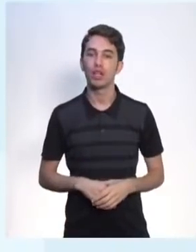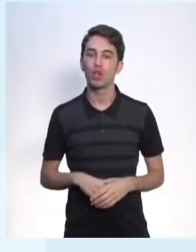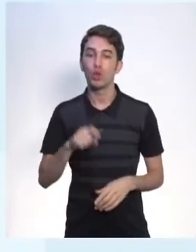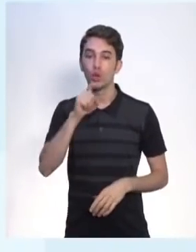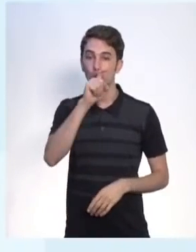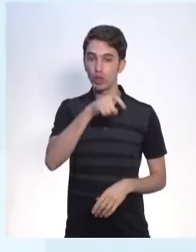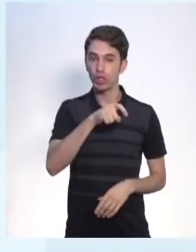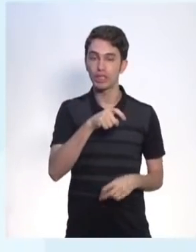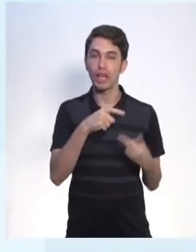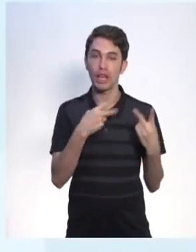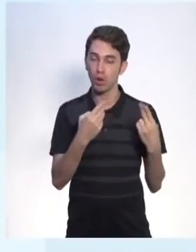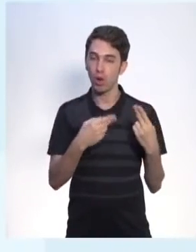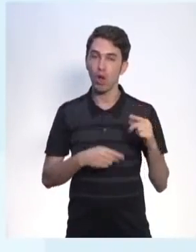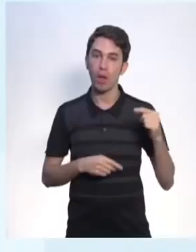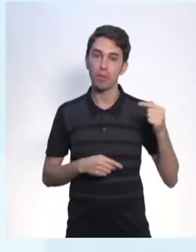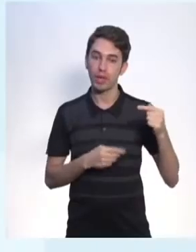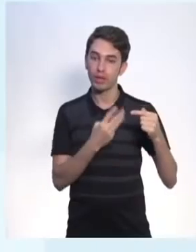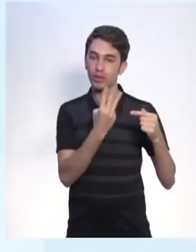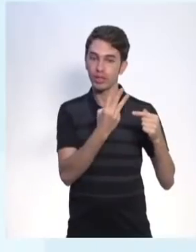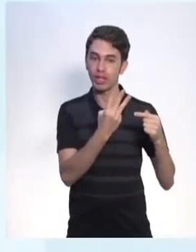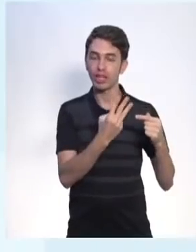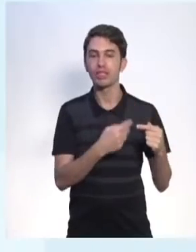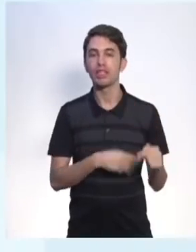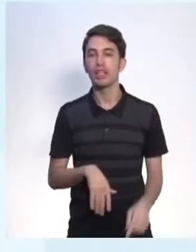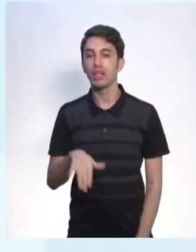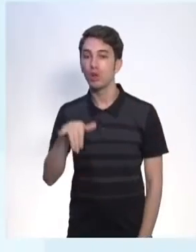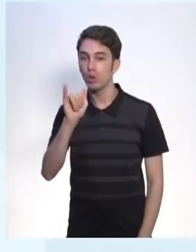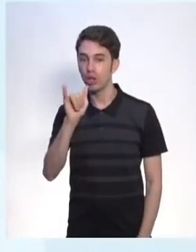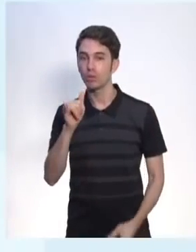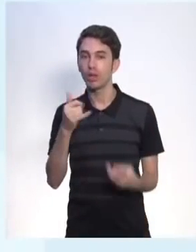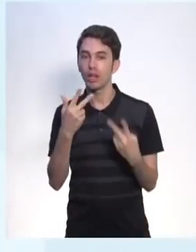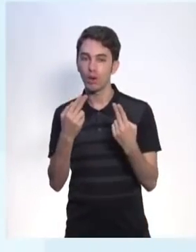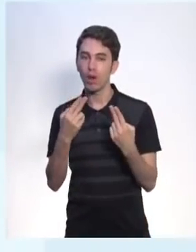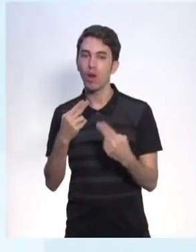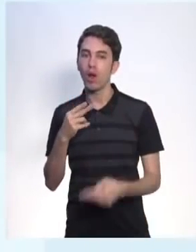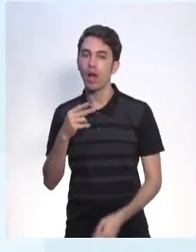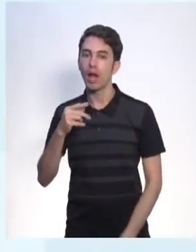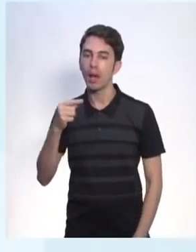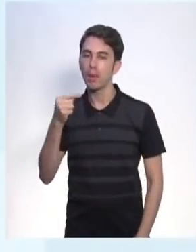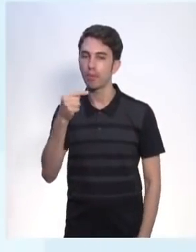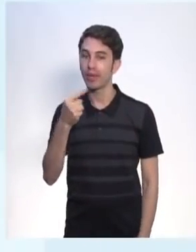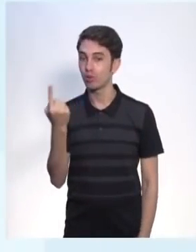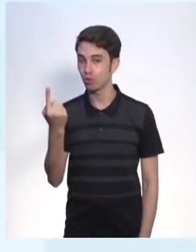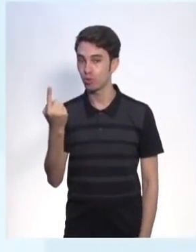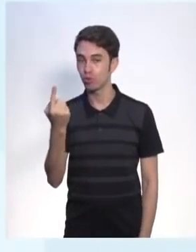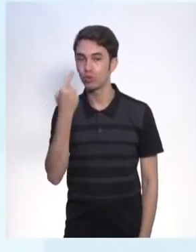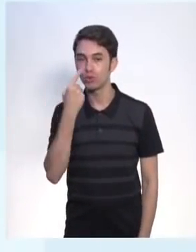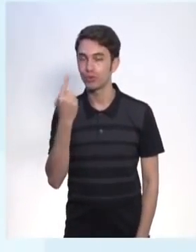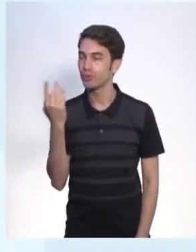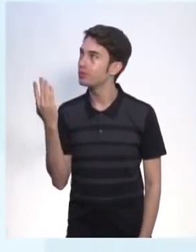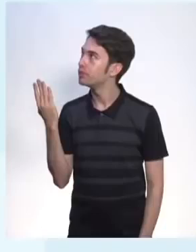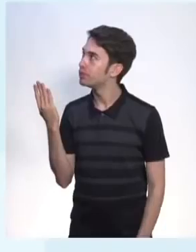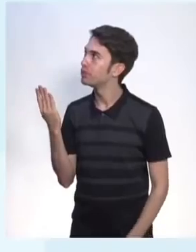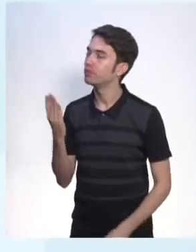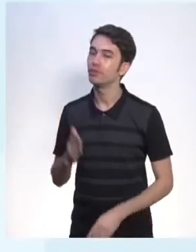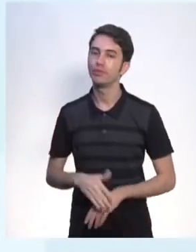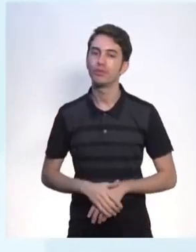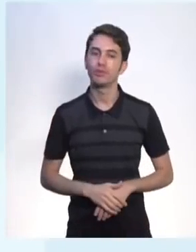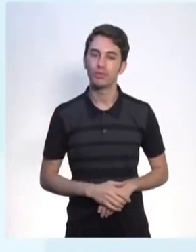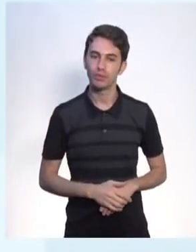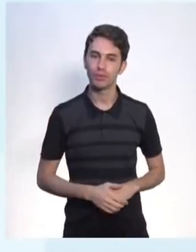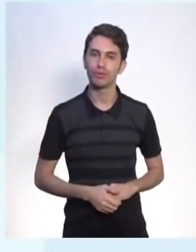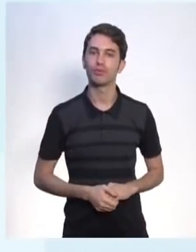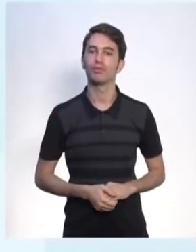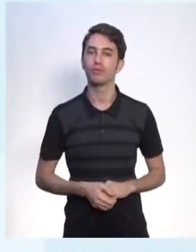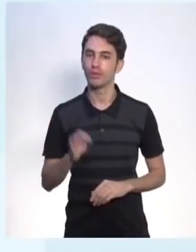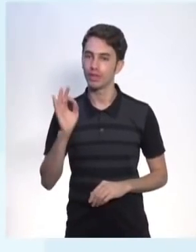a menos 3 e o Y equivale a menos 1. Isso aí, então ó, se eu olhar a projeção aqui, eu vou ter o 3,